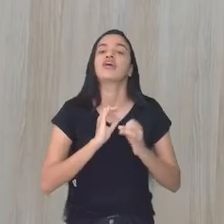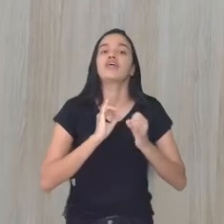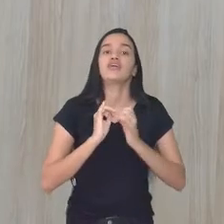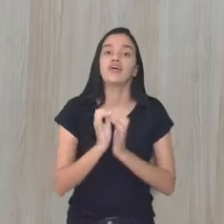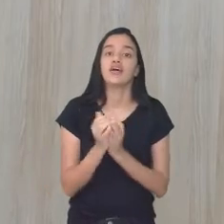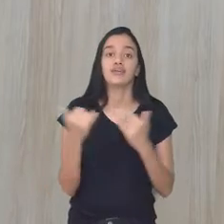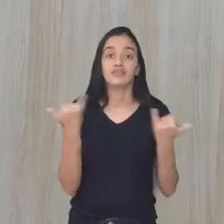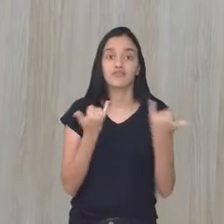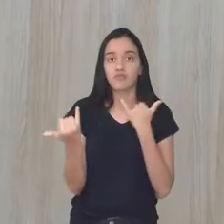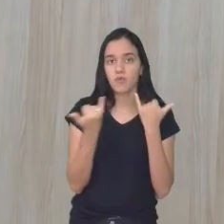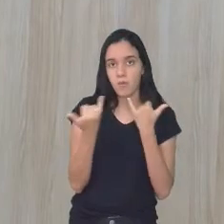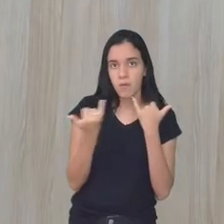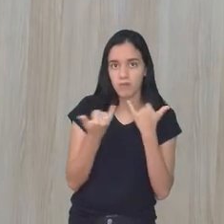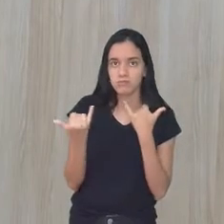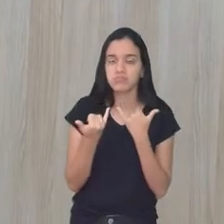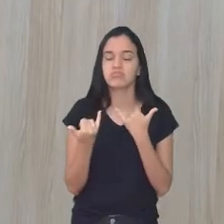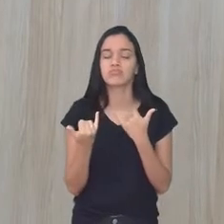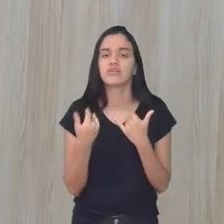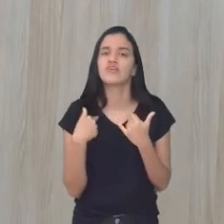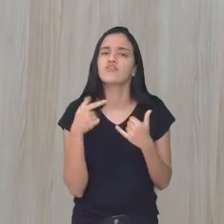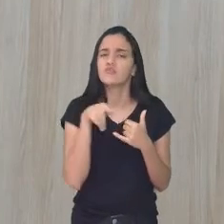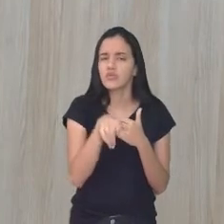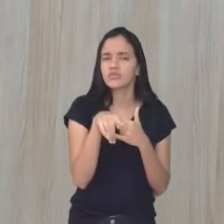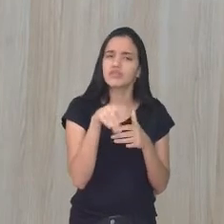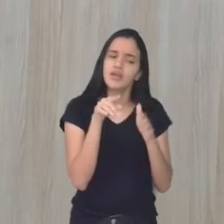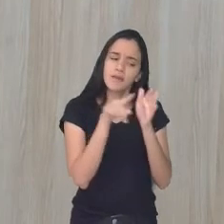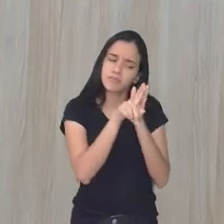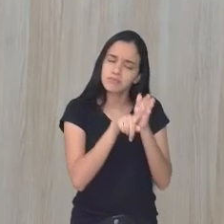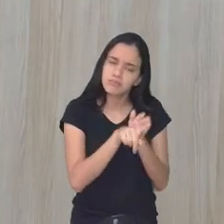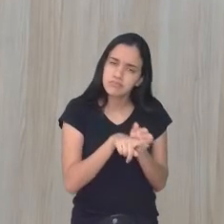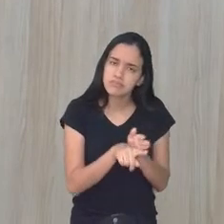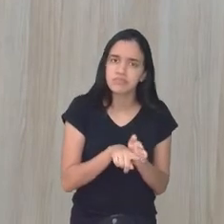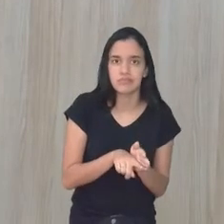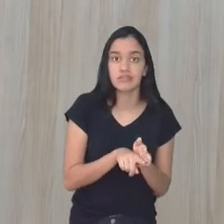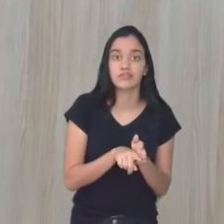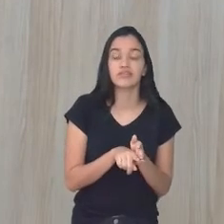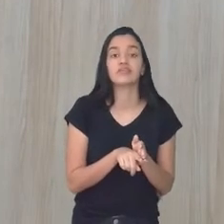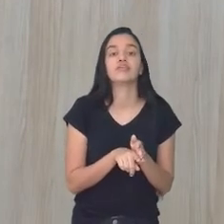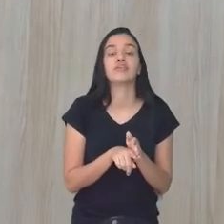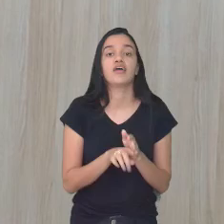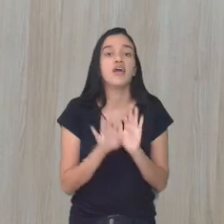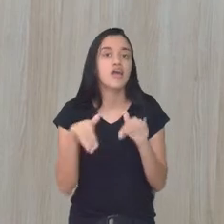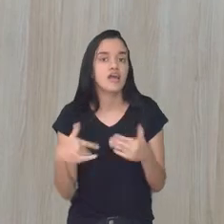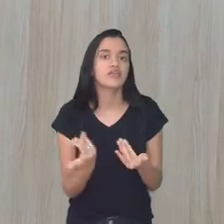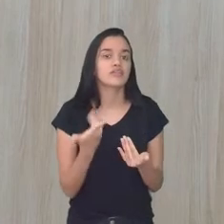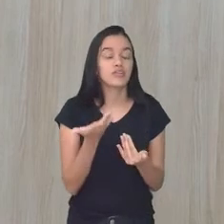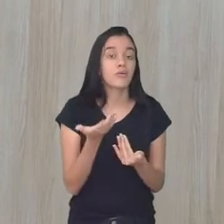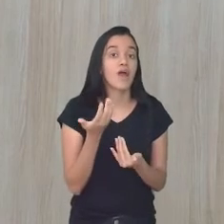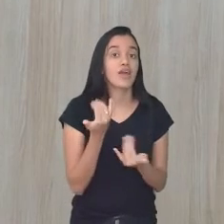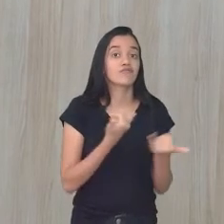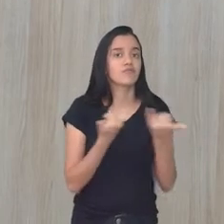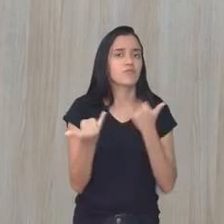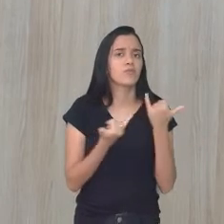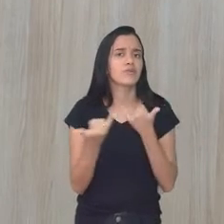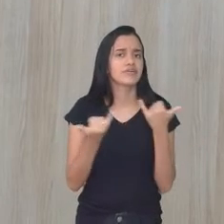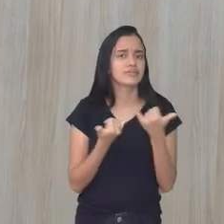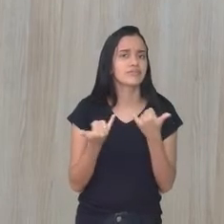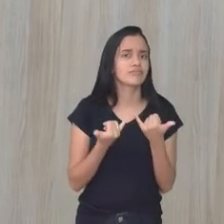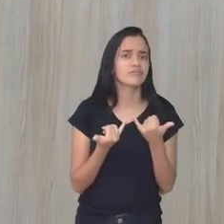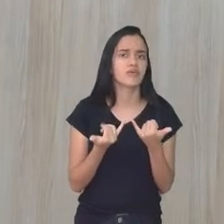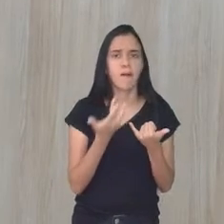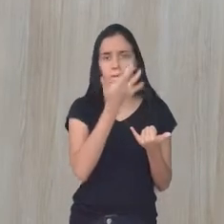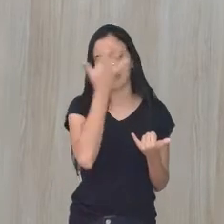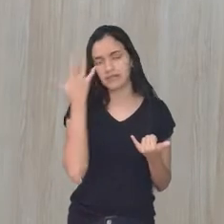na internet eu quero que vocês deem uma olhadinha aonde vocês estão pesquisando. Quem foi que deu essa informação? Para trazer